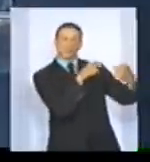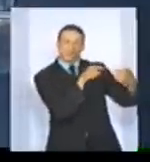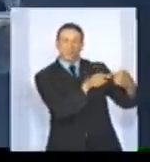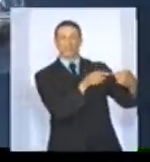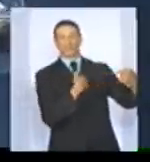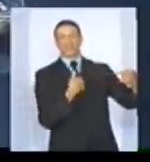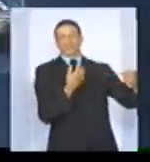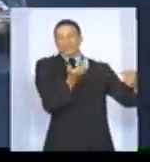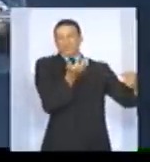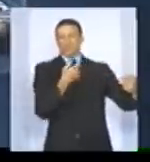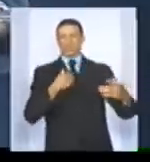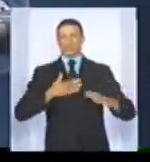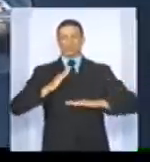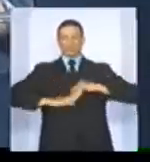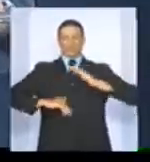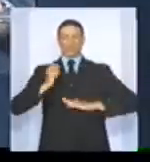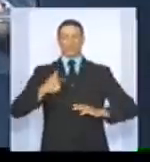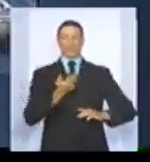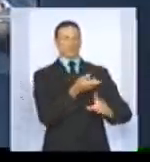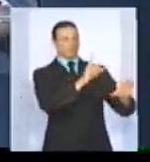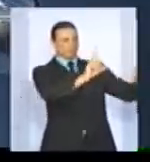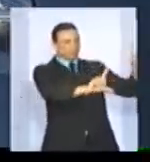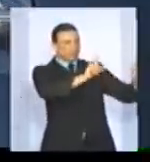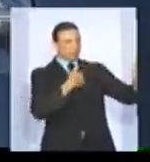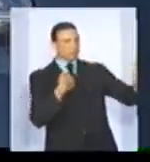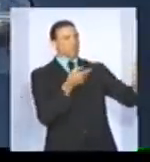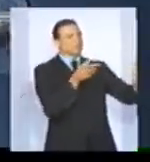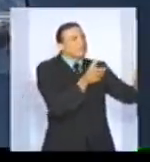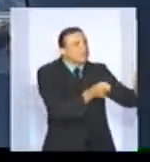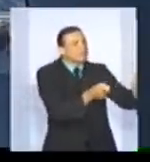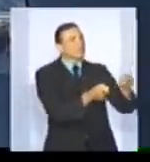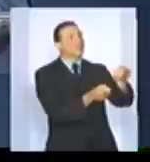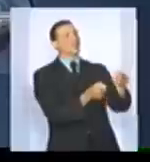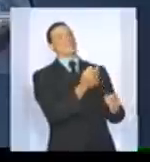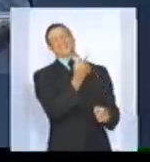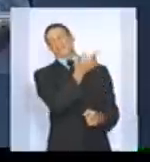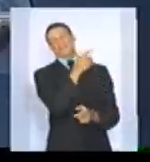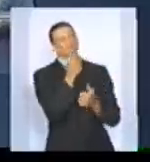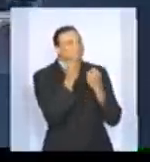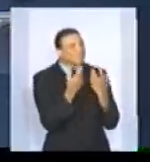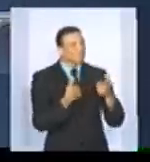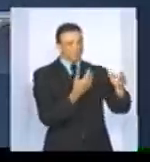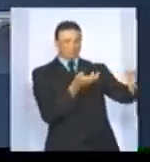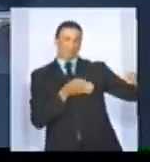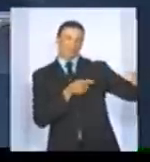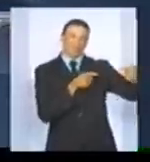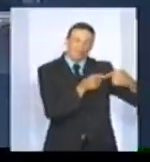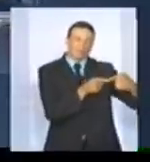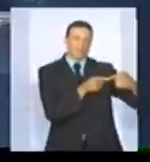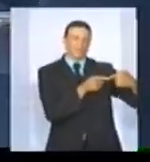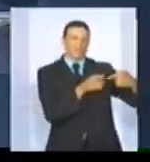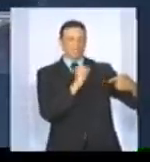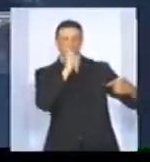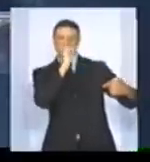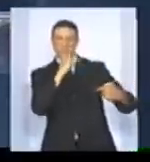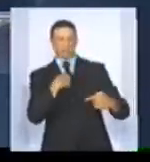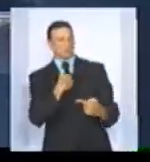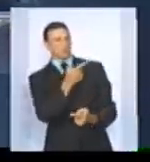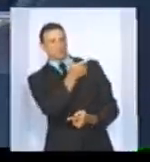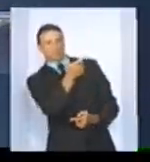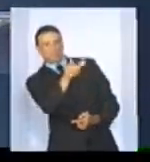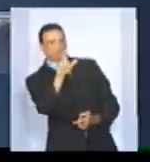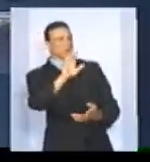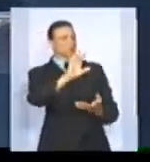os consumidores que determinam o conteúdo da programação da comunicação audiovisual da TV por assinatura. O indivíduo deseja adquirir um determinado